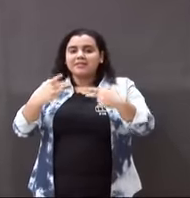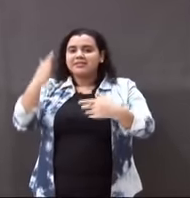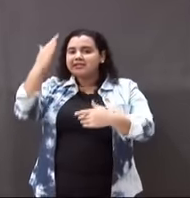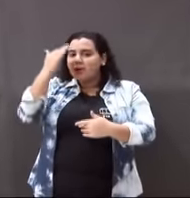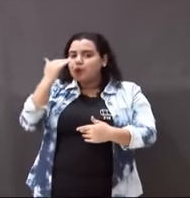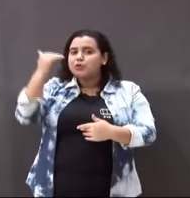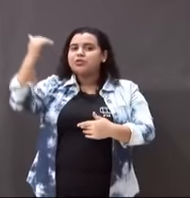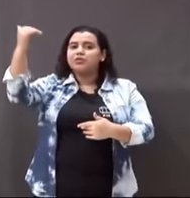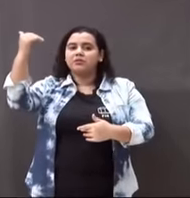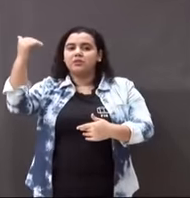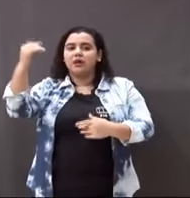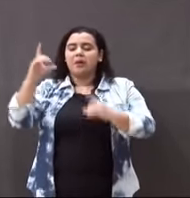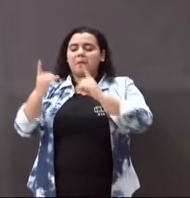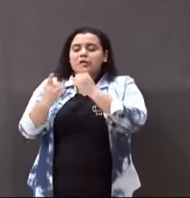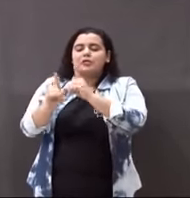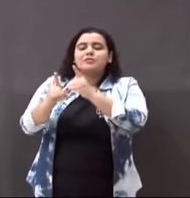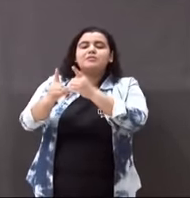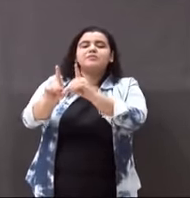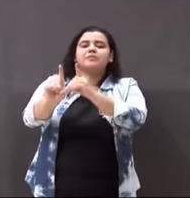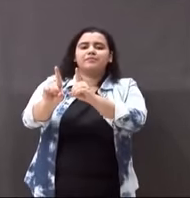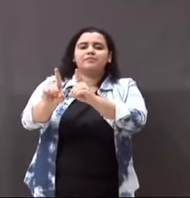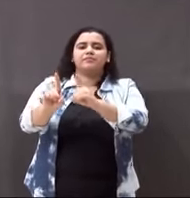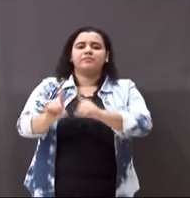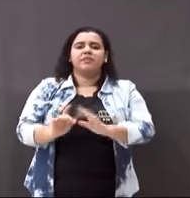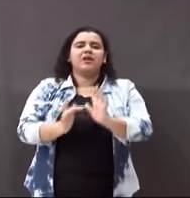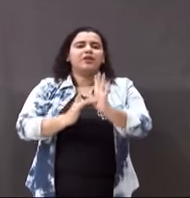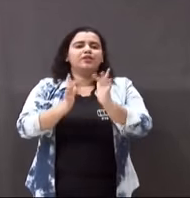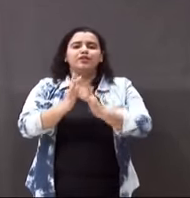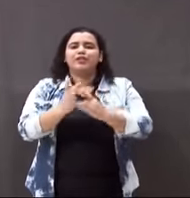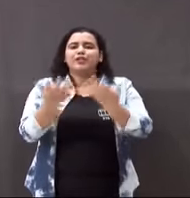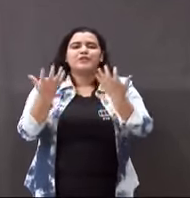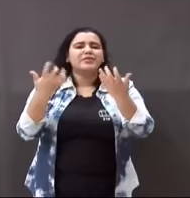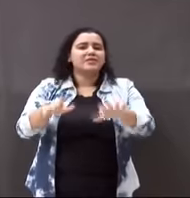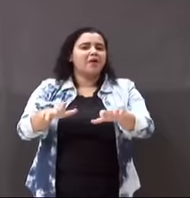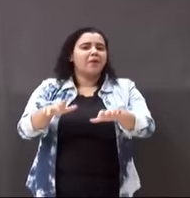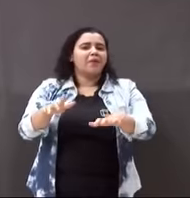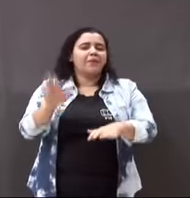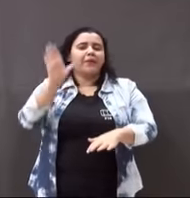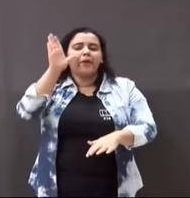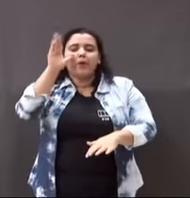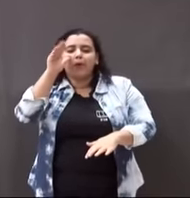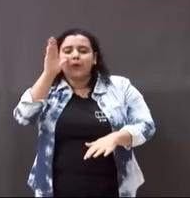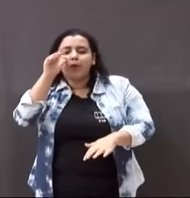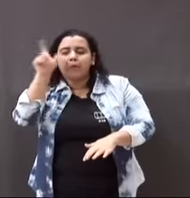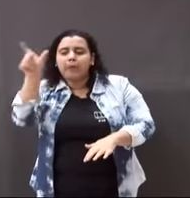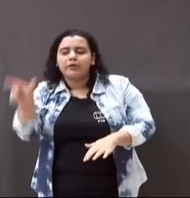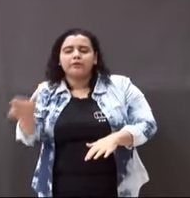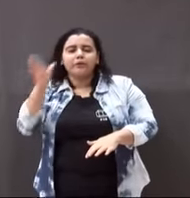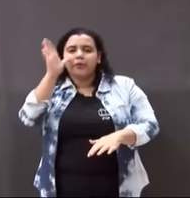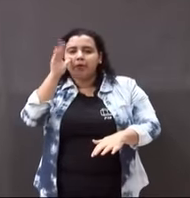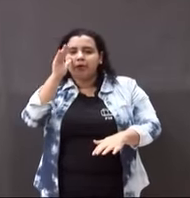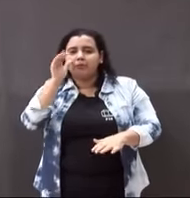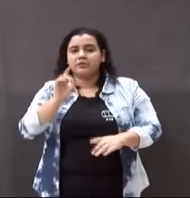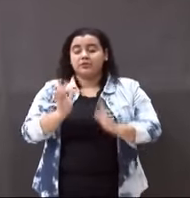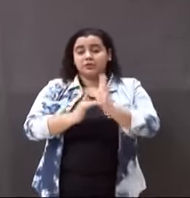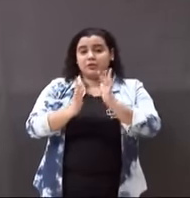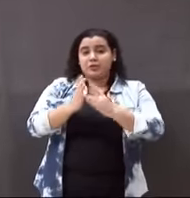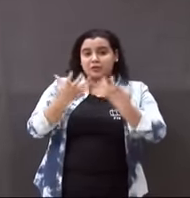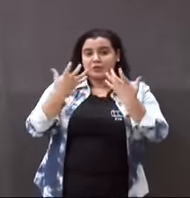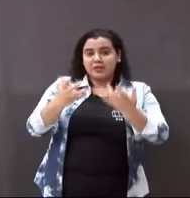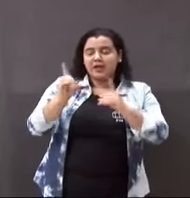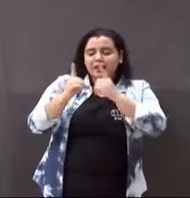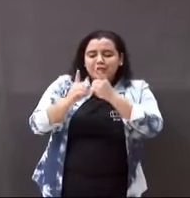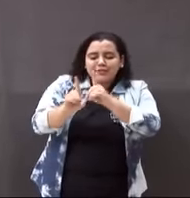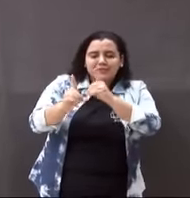Jesus estava precisando de quem? De curioso ou de discípulo? Então ele disse: eu vou pregar a palavra. Depois que ele